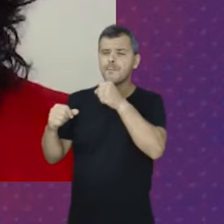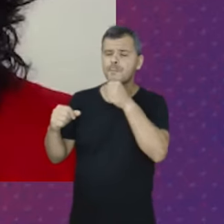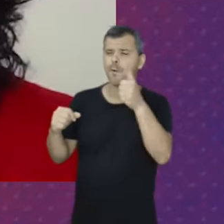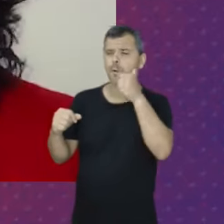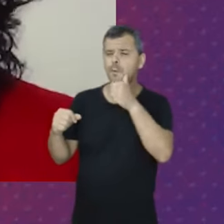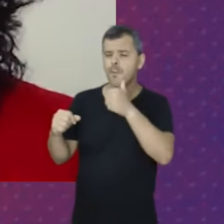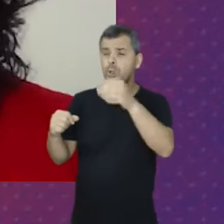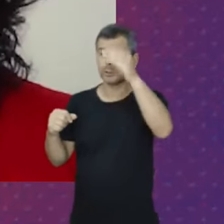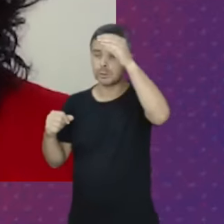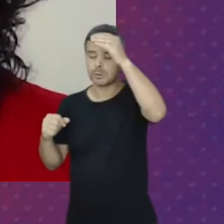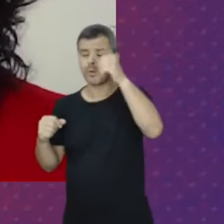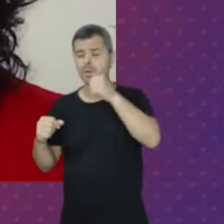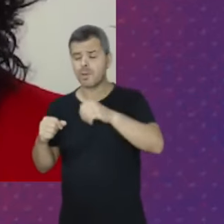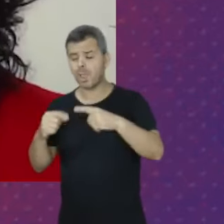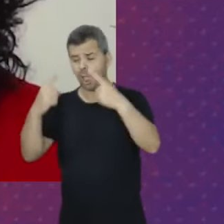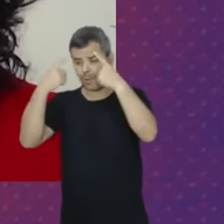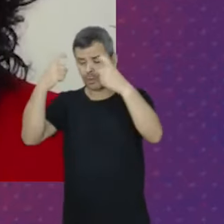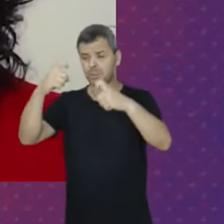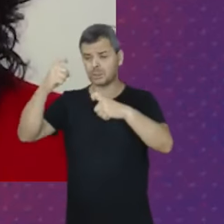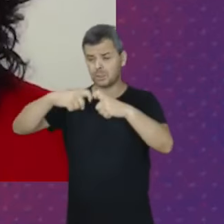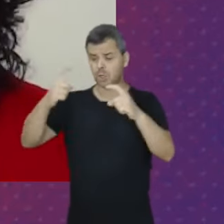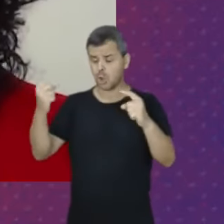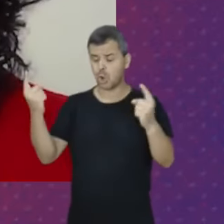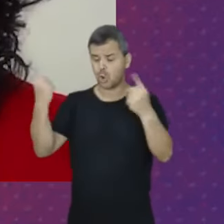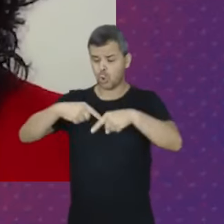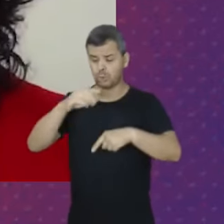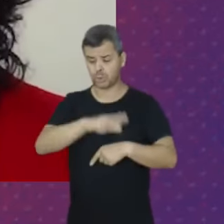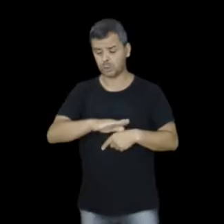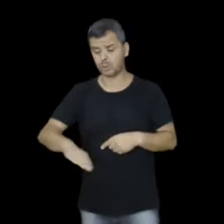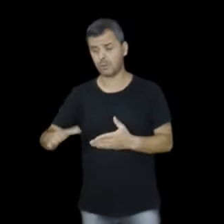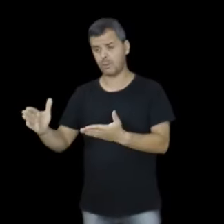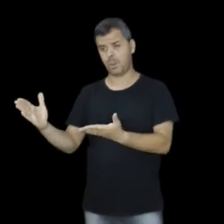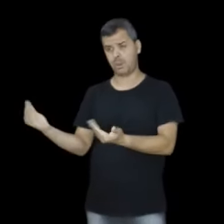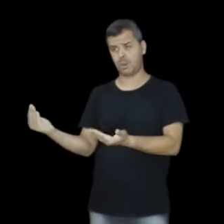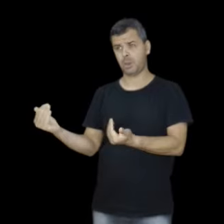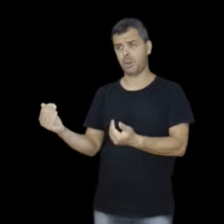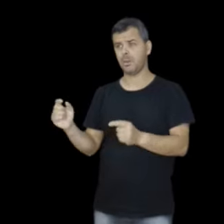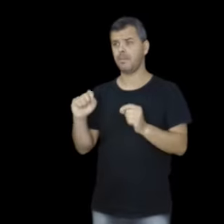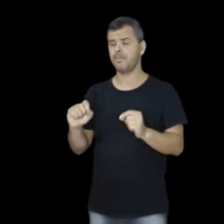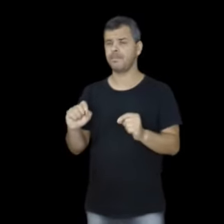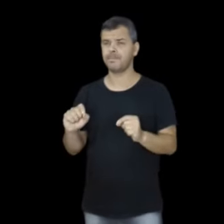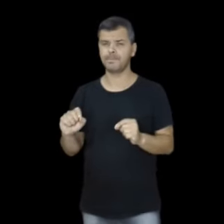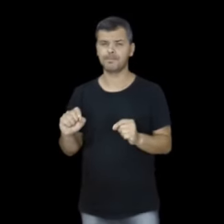tia. A violência sexual contra a criança e adolescente